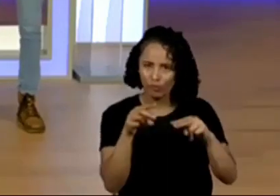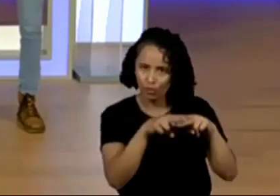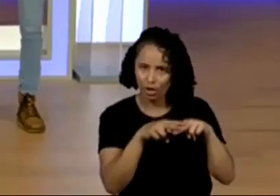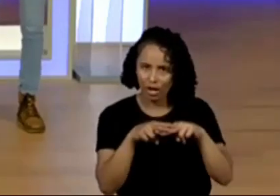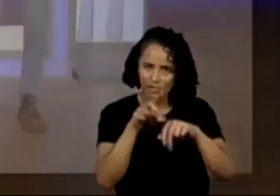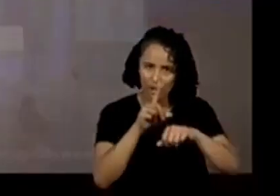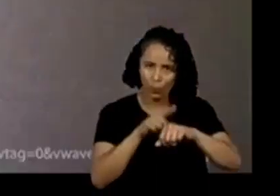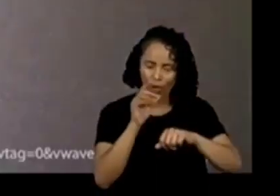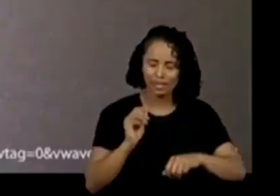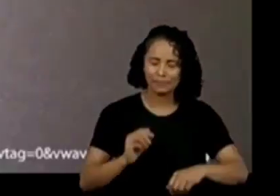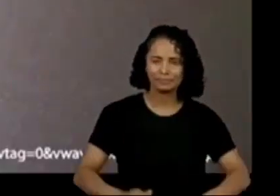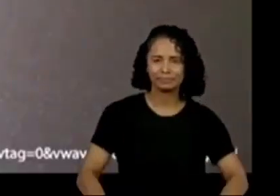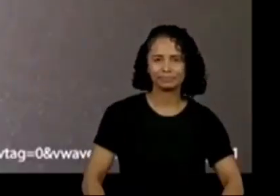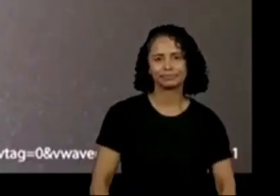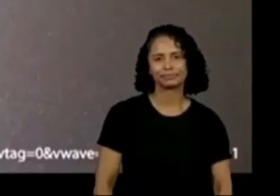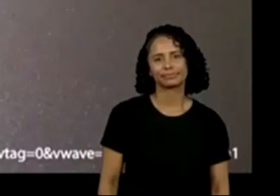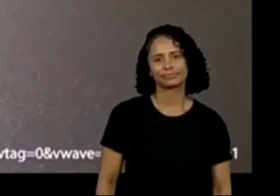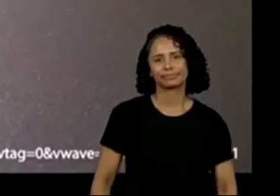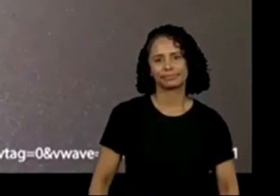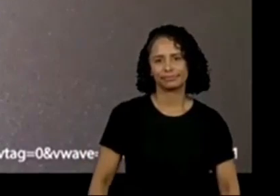gente?